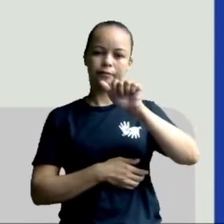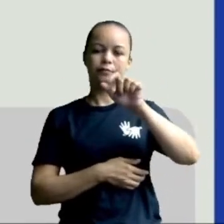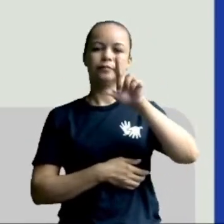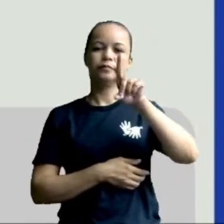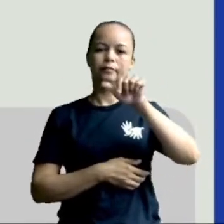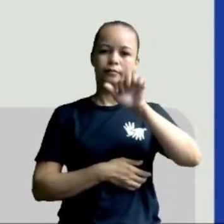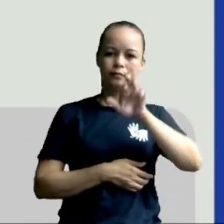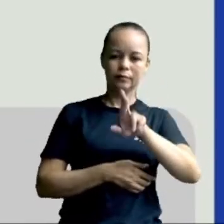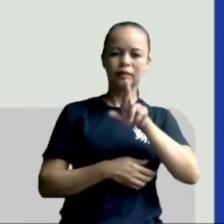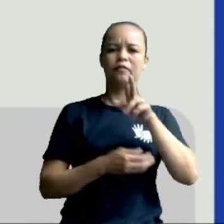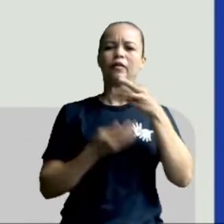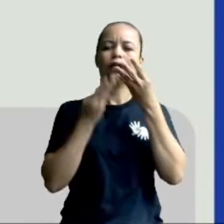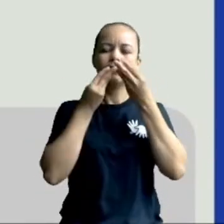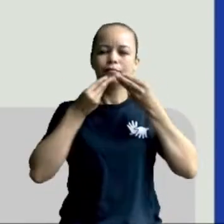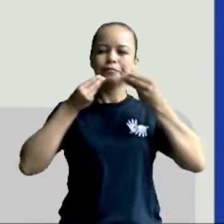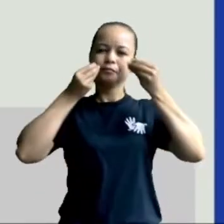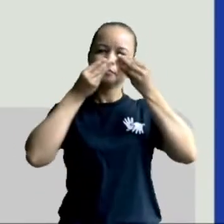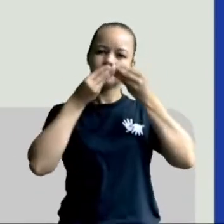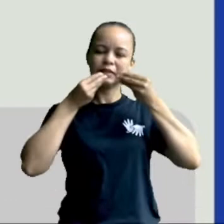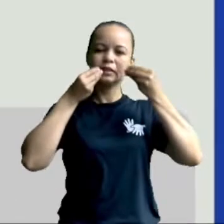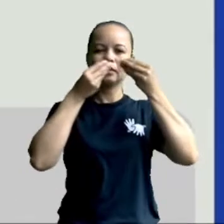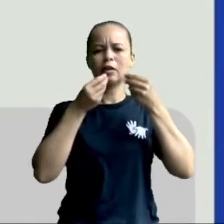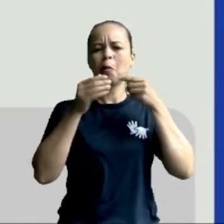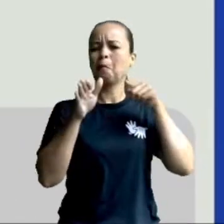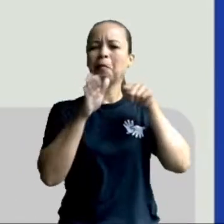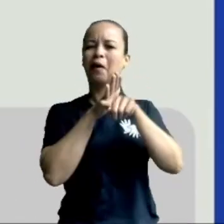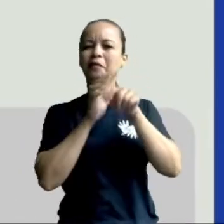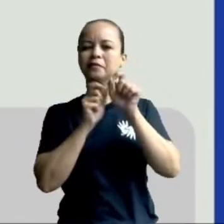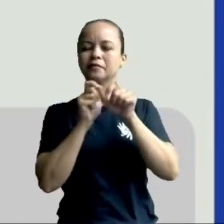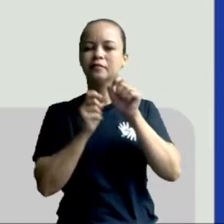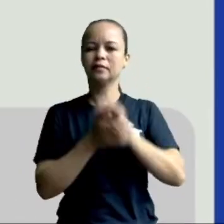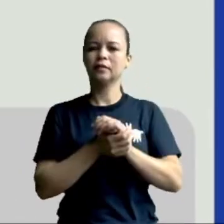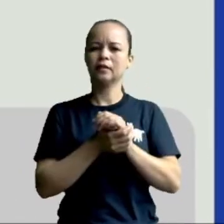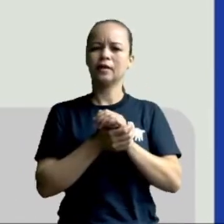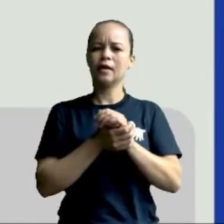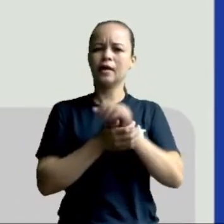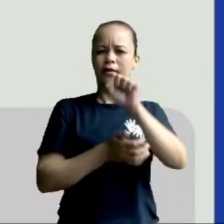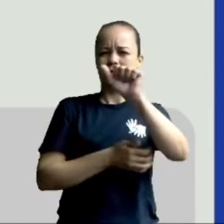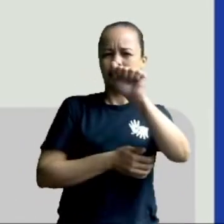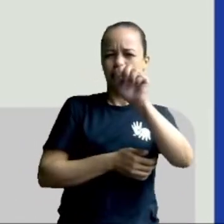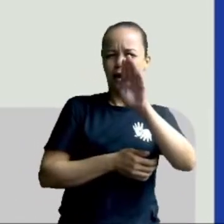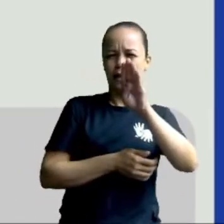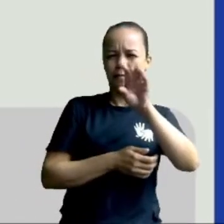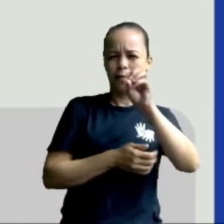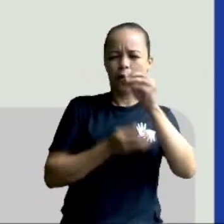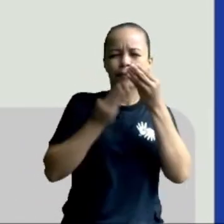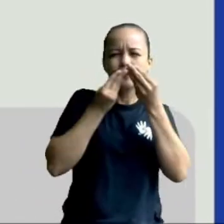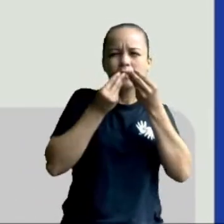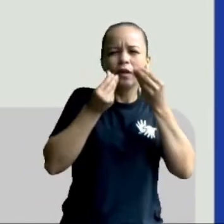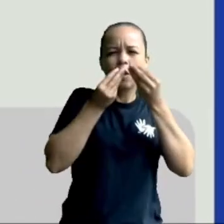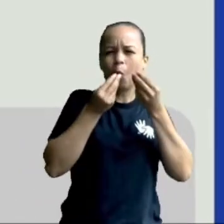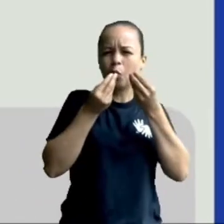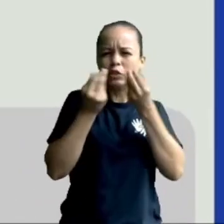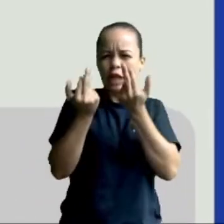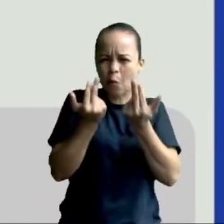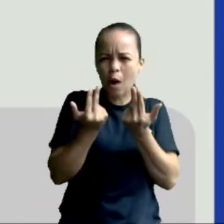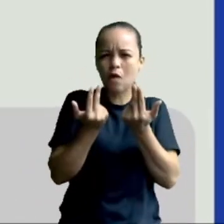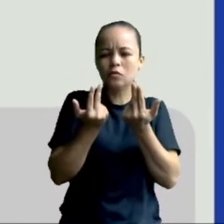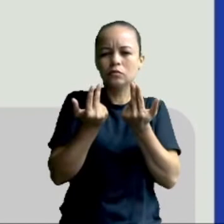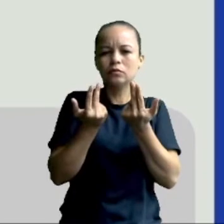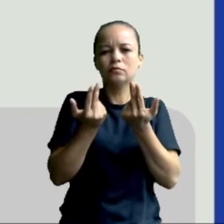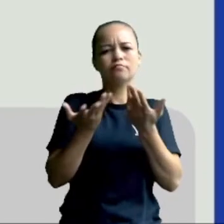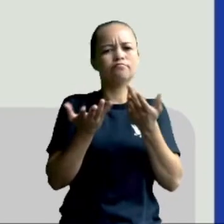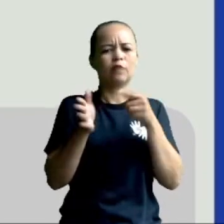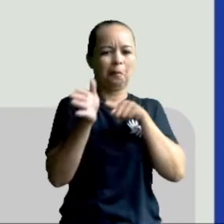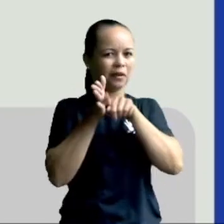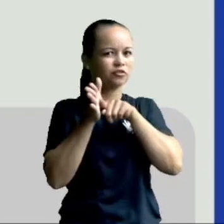basicamente esses sabores, né? E aí eu faço a pergunta, sabor e gosto é a mesma coisa? Fica a dica aí para uma pesquisa,